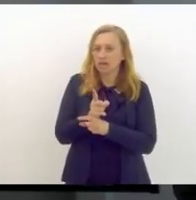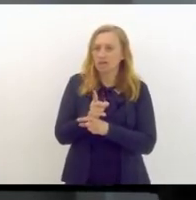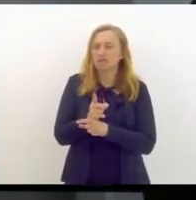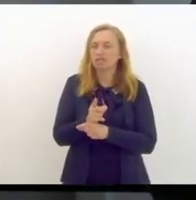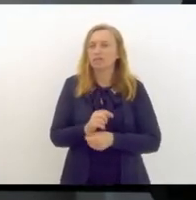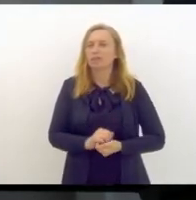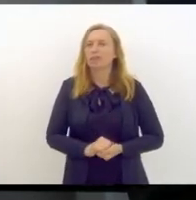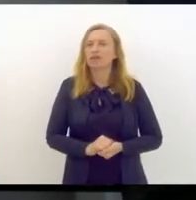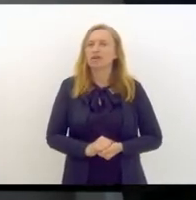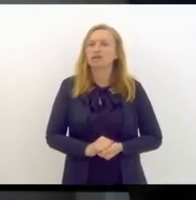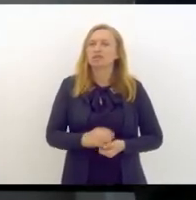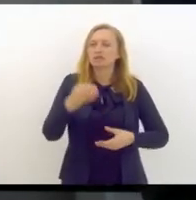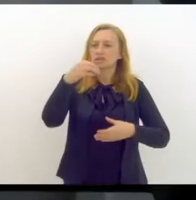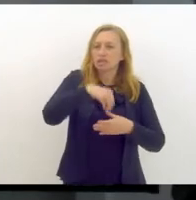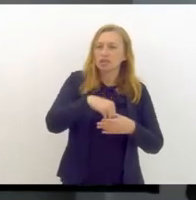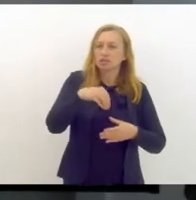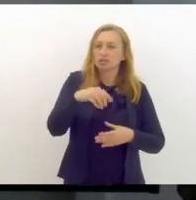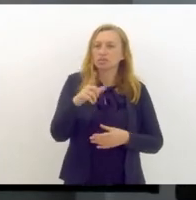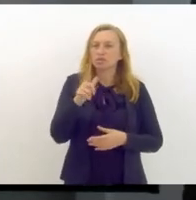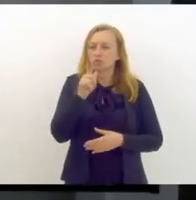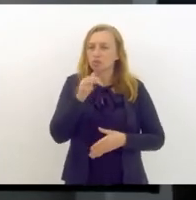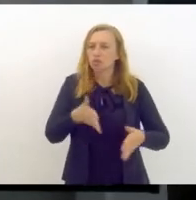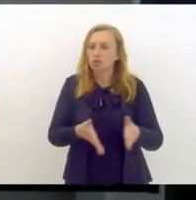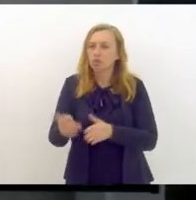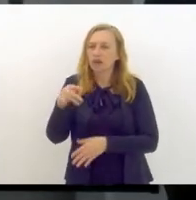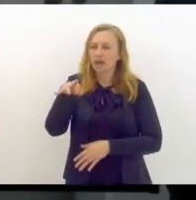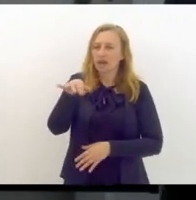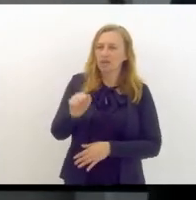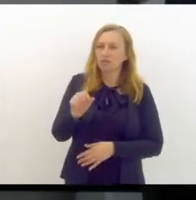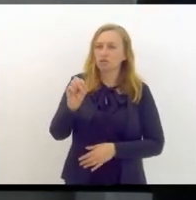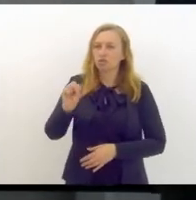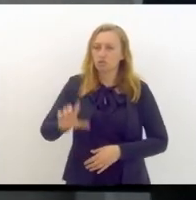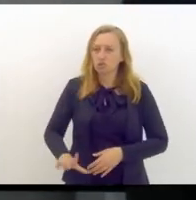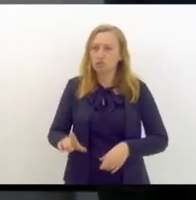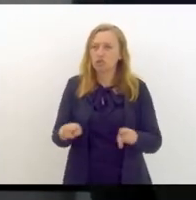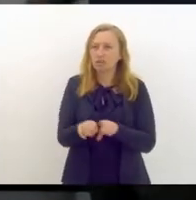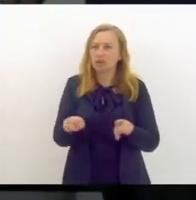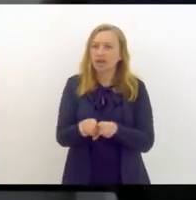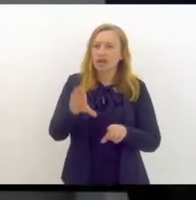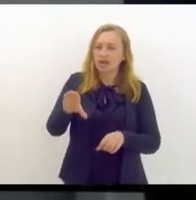Rio Paraíba do Sul e alguns pequenos afluentes, e no Rio Carangola. Pode passar?